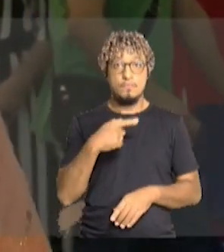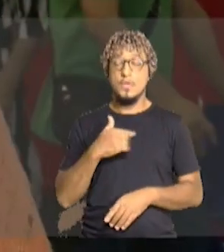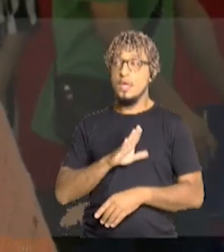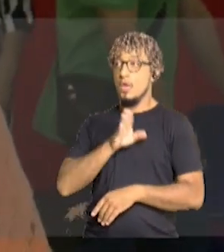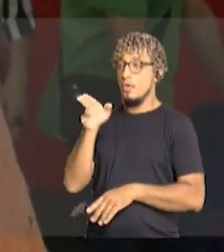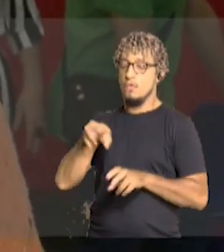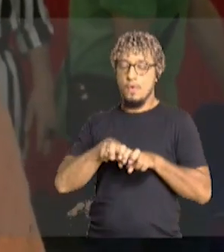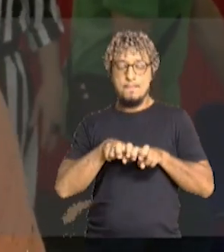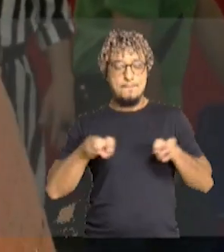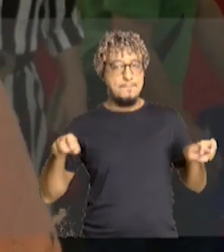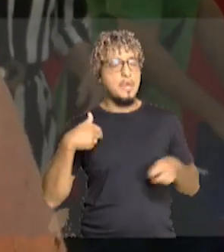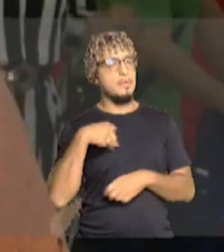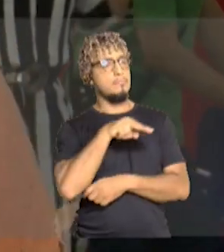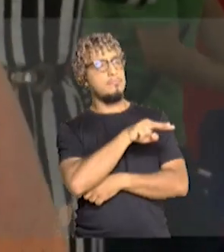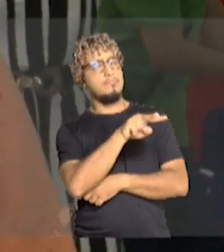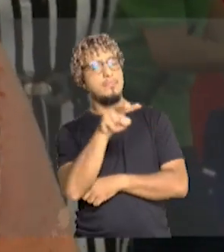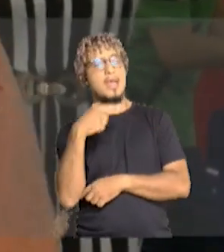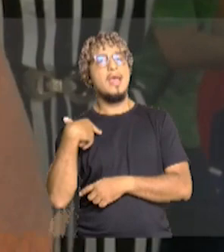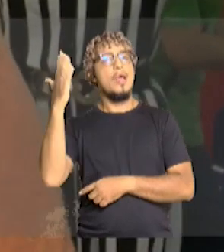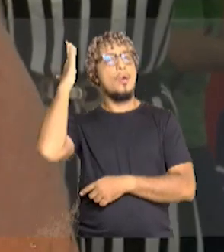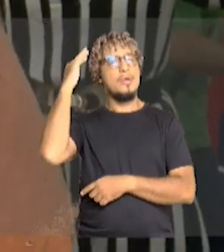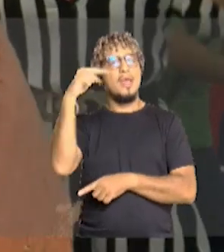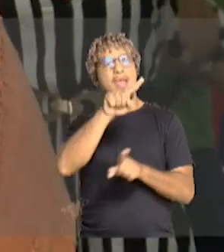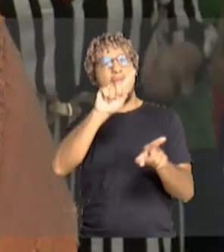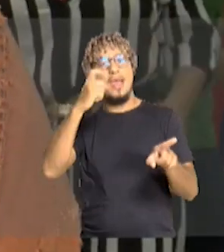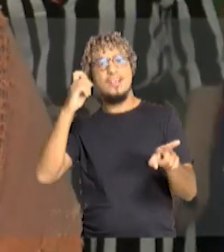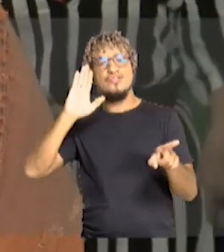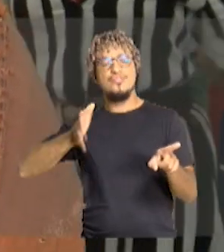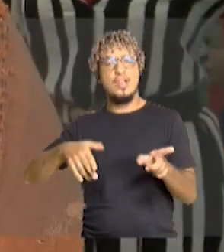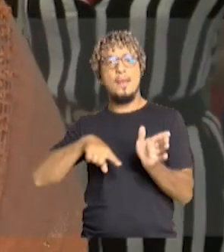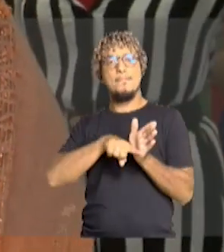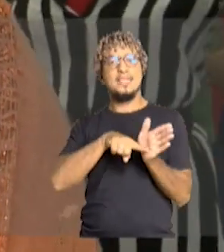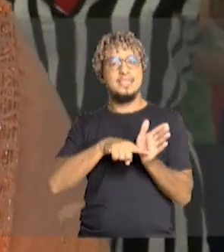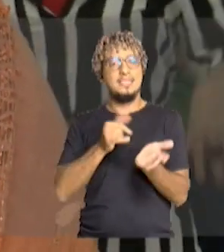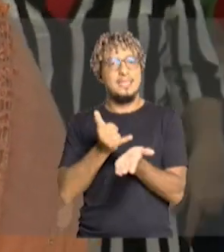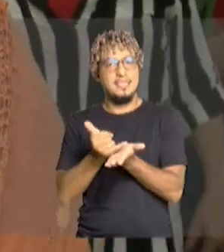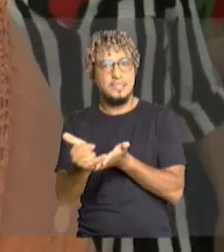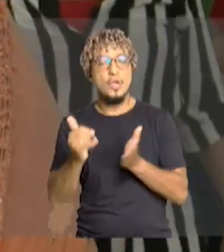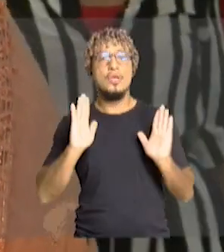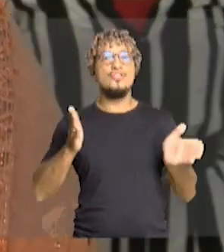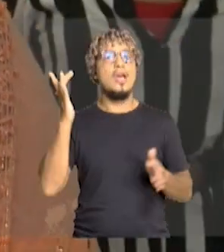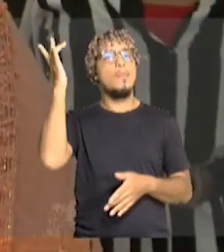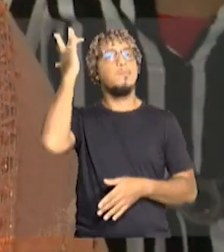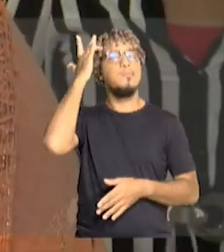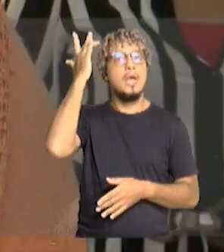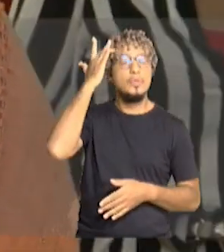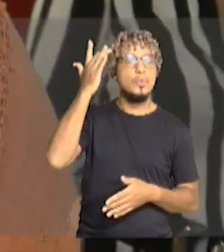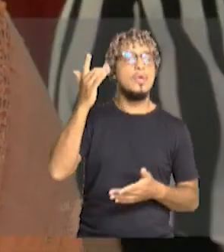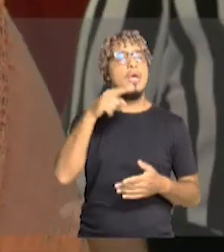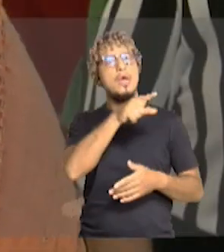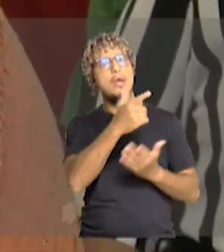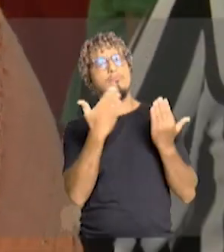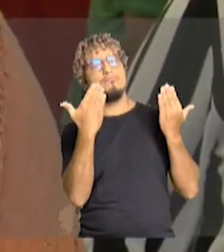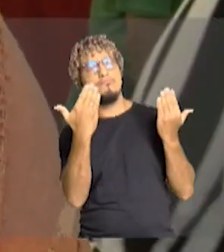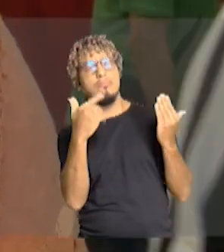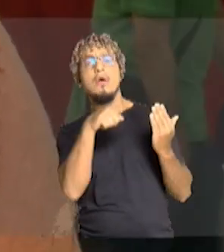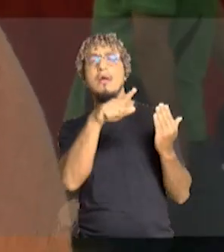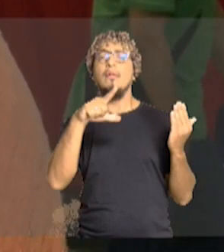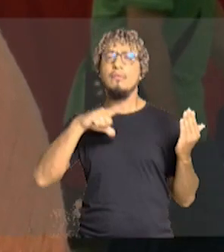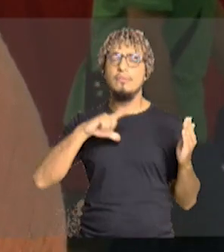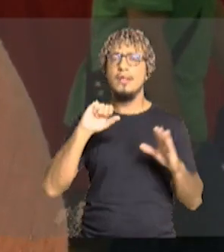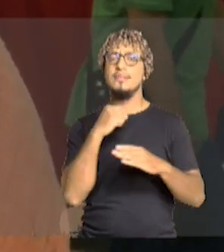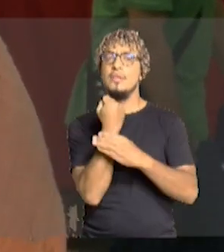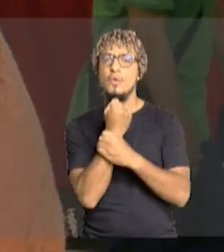eu sei dizer se o aluno foi de iniciação científica ou não ele tem uma maturidade ele tem mais segurança